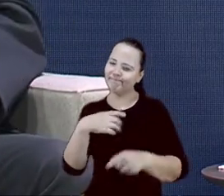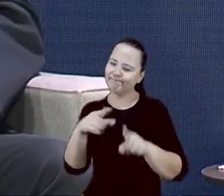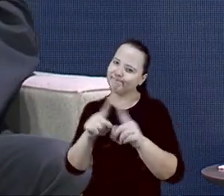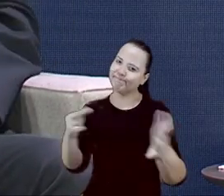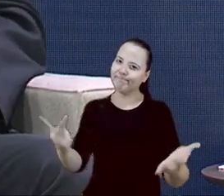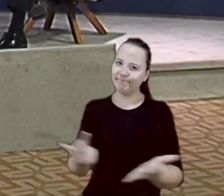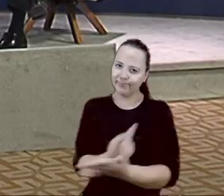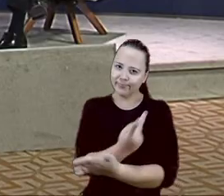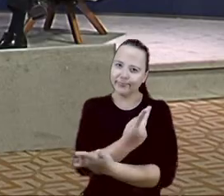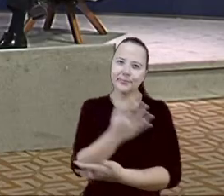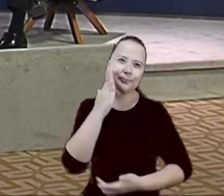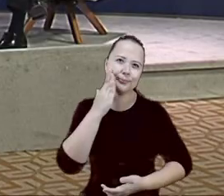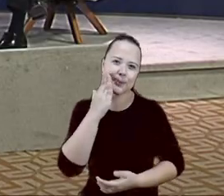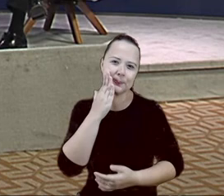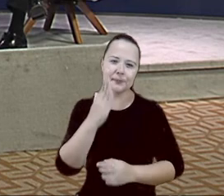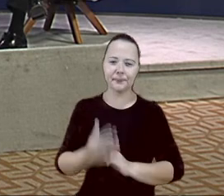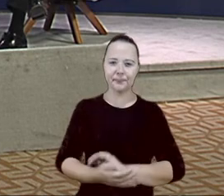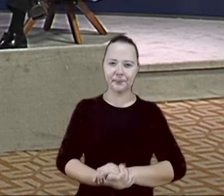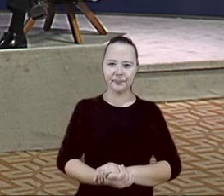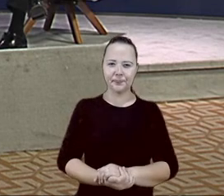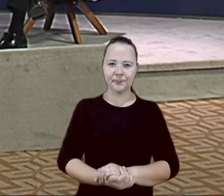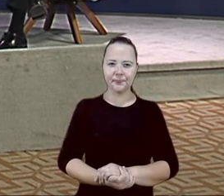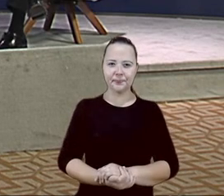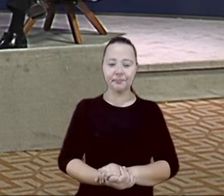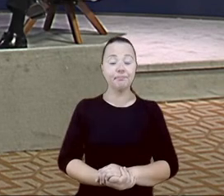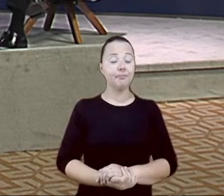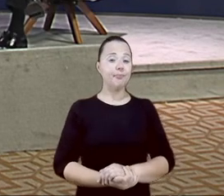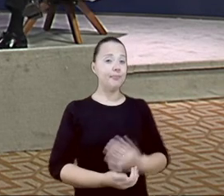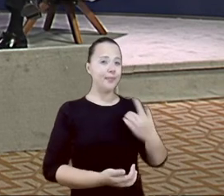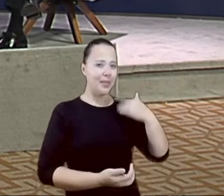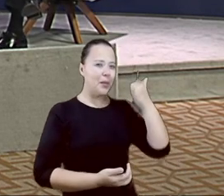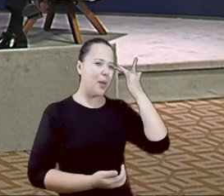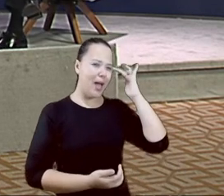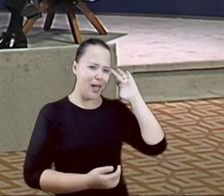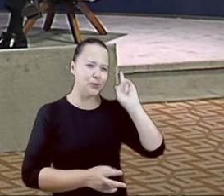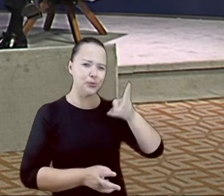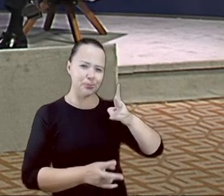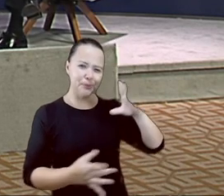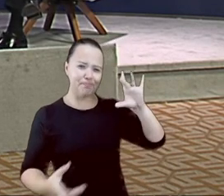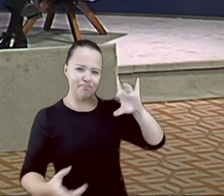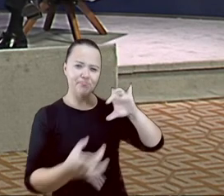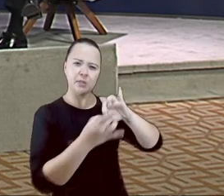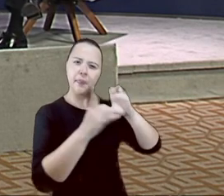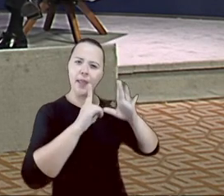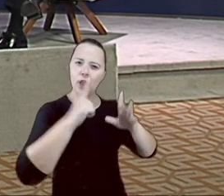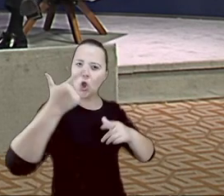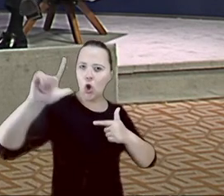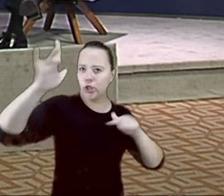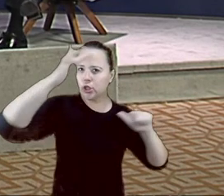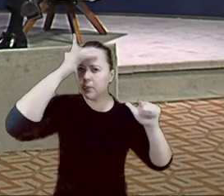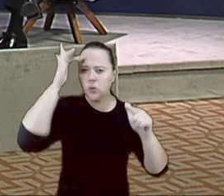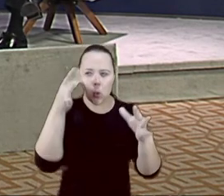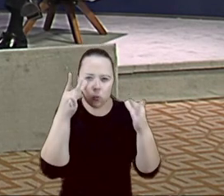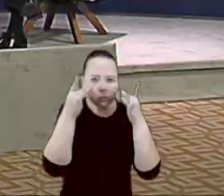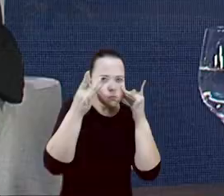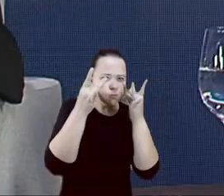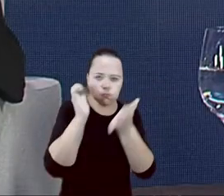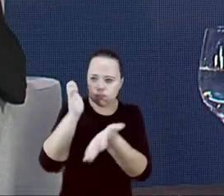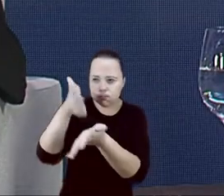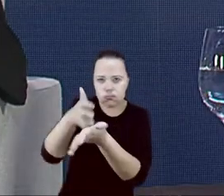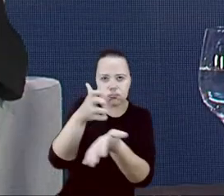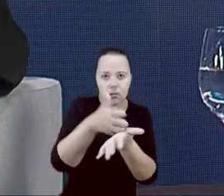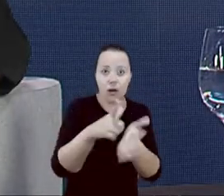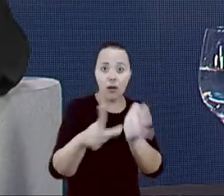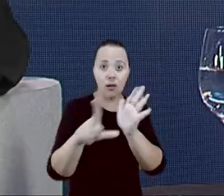precificação dos ativos eu acho que nessa linha também de ter outros players comprando hoje Americanas é o primeiro caso